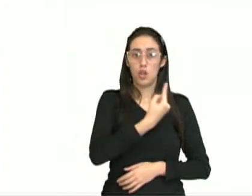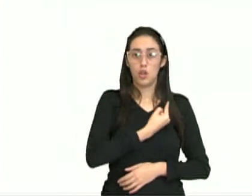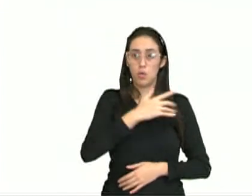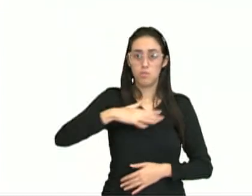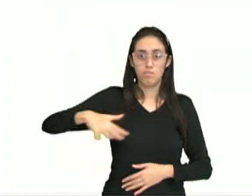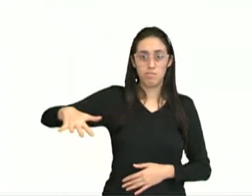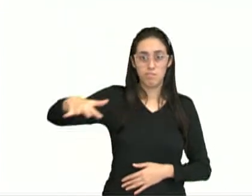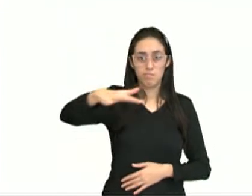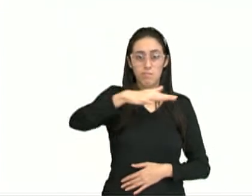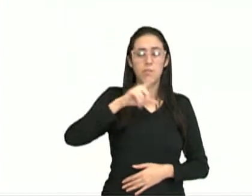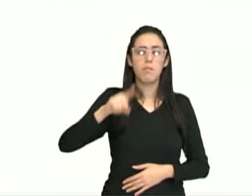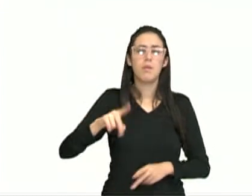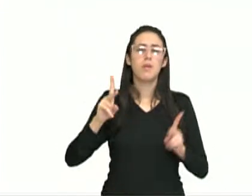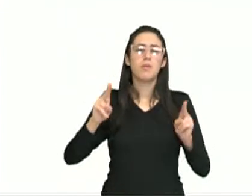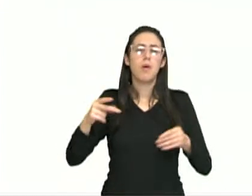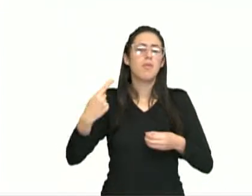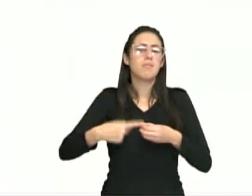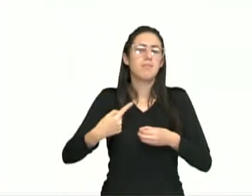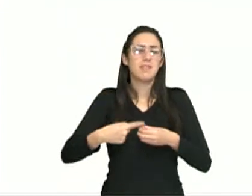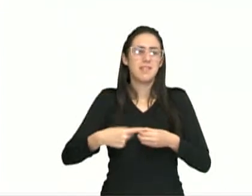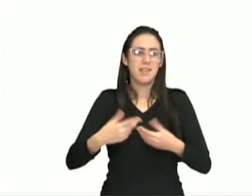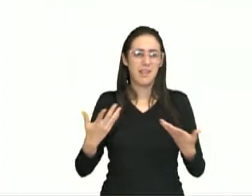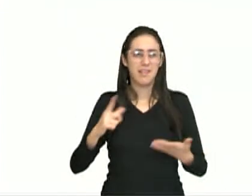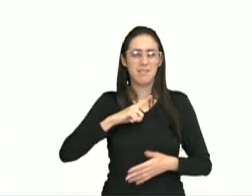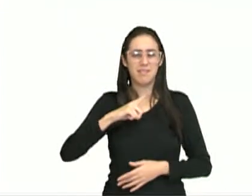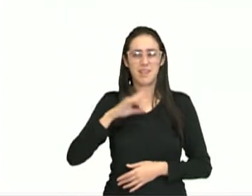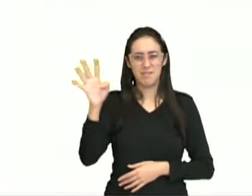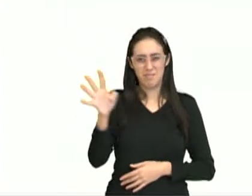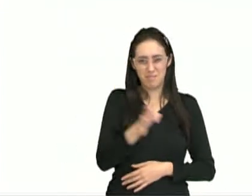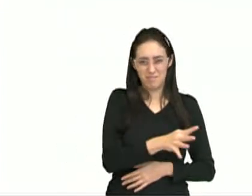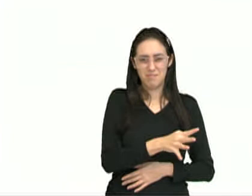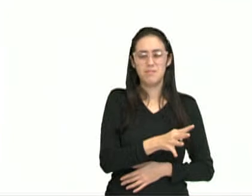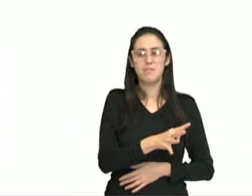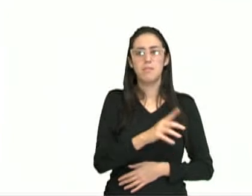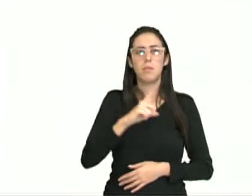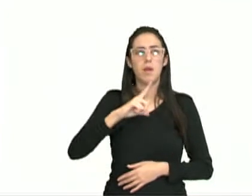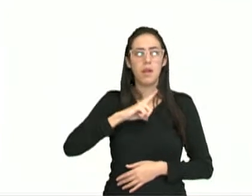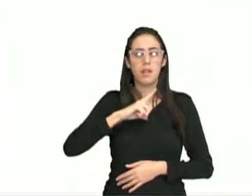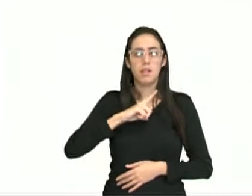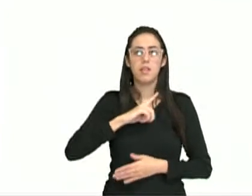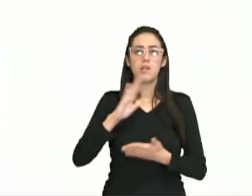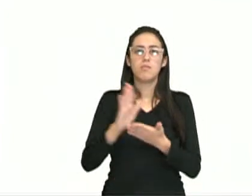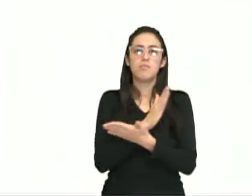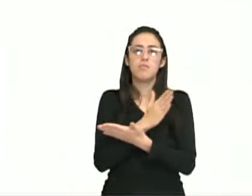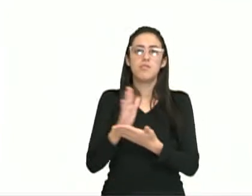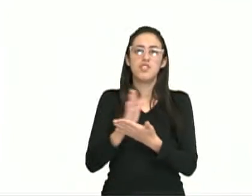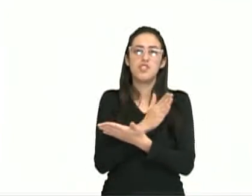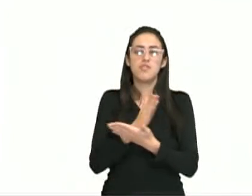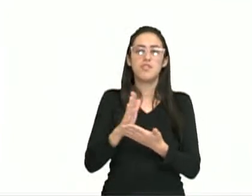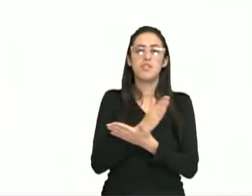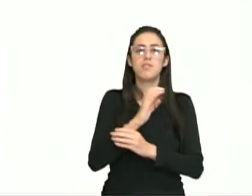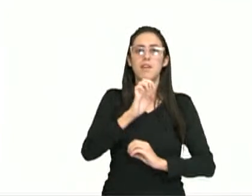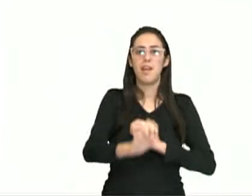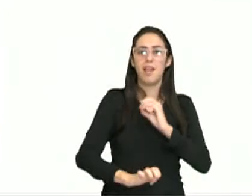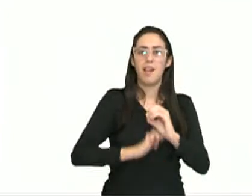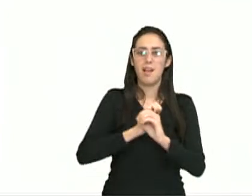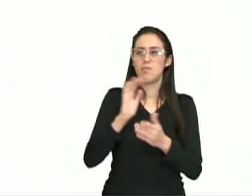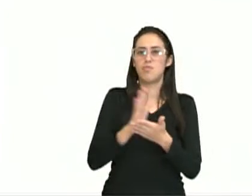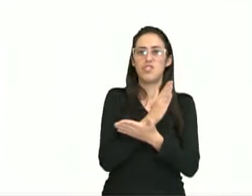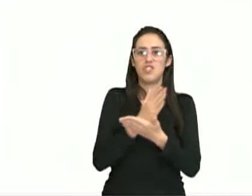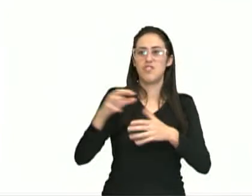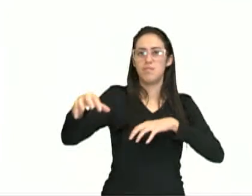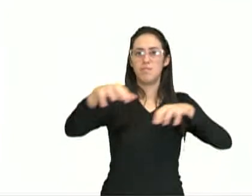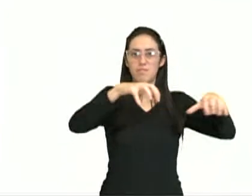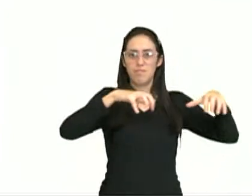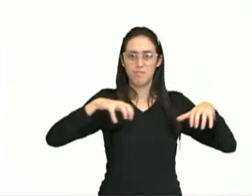uma cidade. O diagrama do Linus-Pauling vai distribuir os elétrons, que são os moradores dessa nossa cidade, que é a eletrosfera.